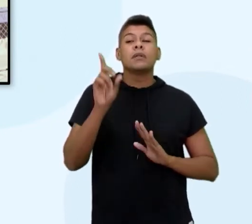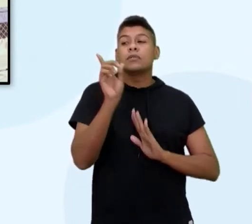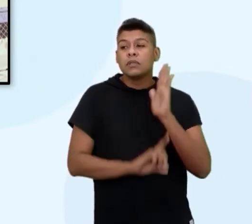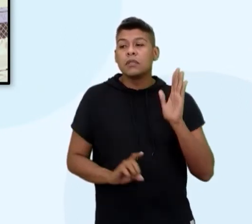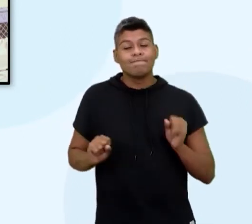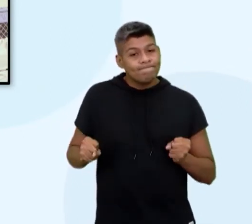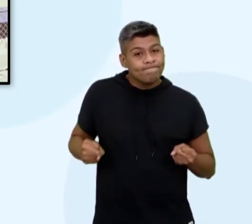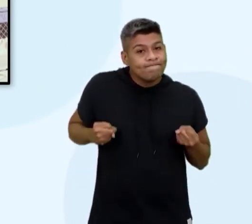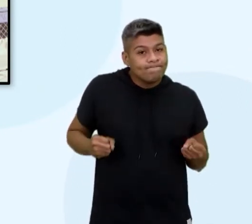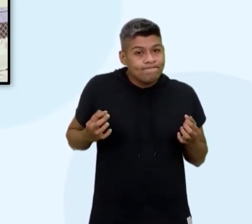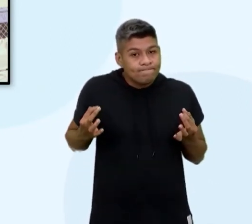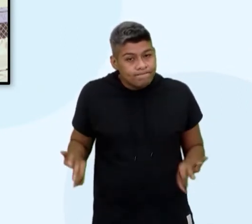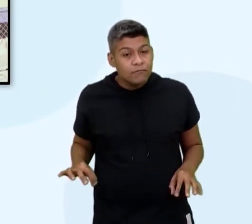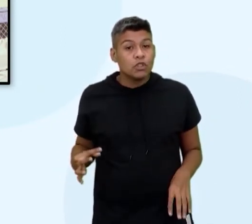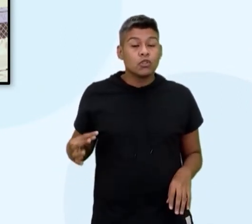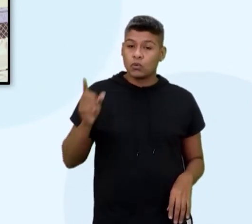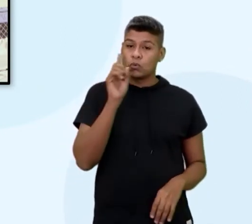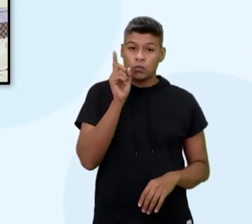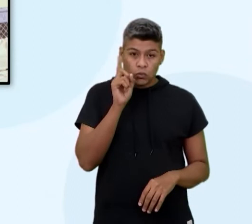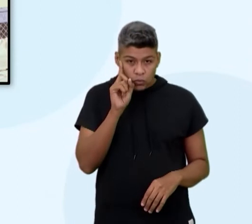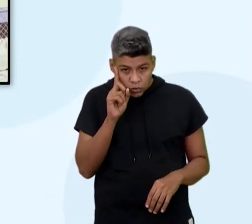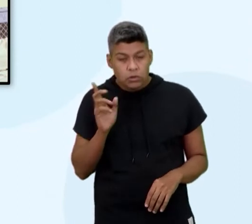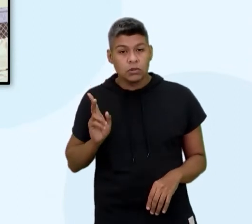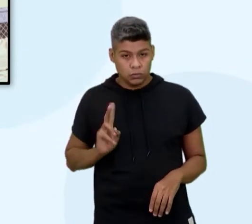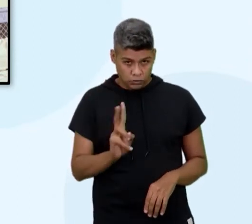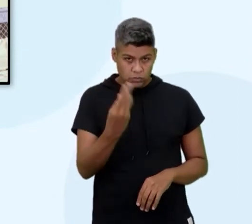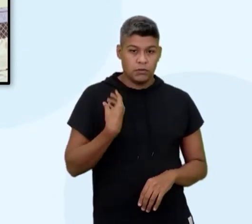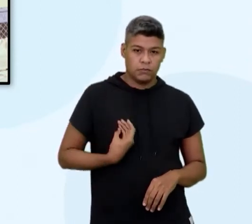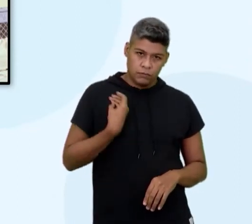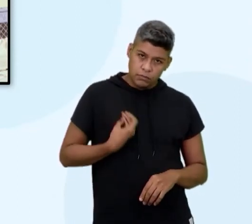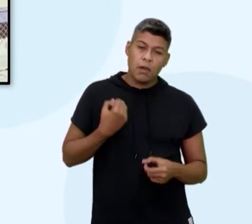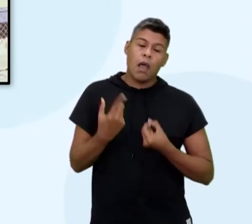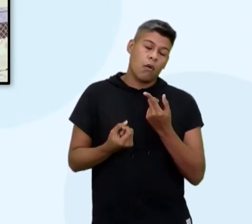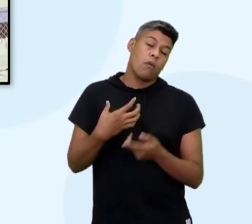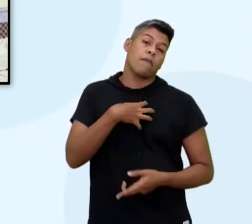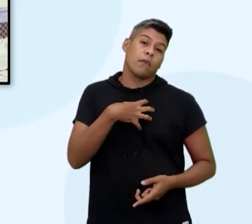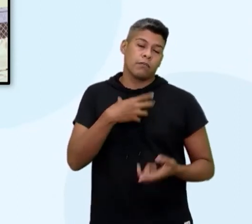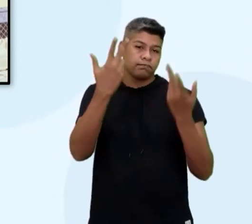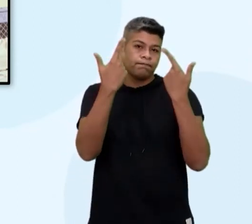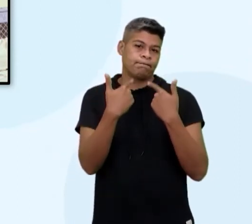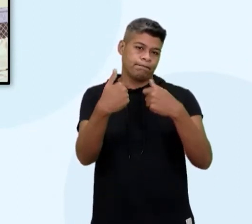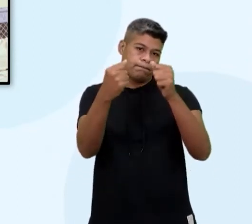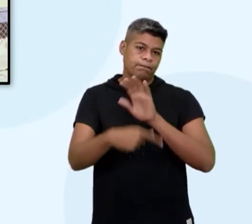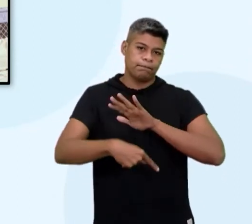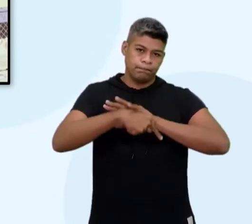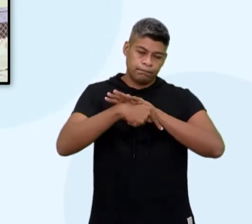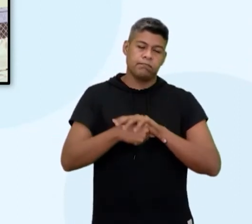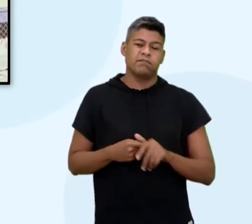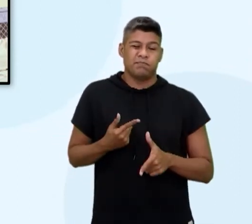uma defesa justa. Todos os dias seguimos nossas vidas, de alguma forma, naturalizando